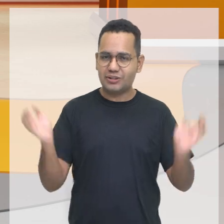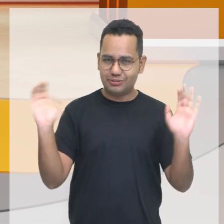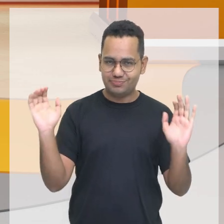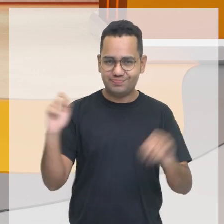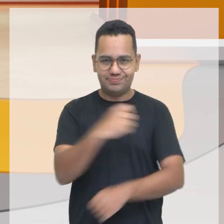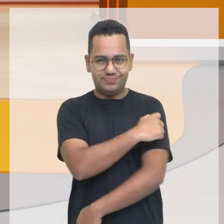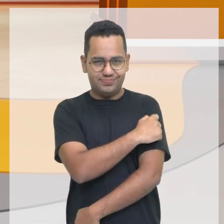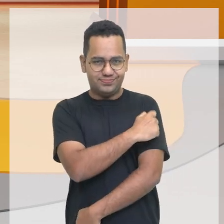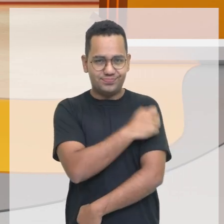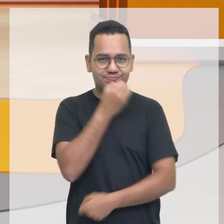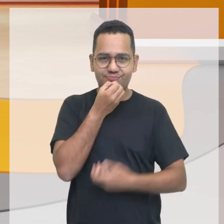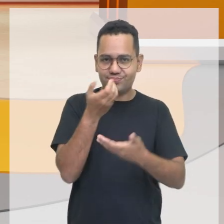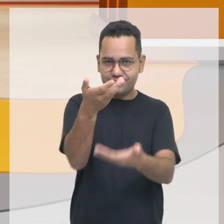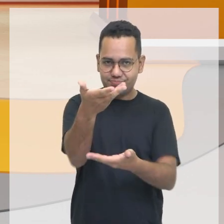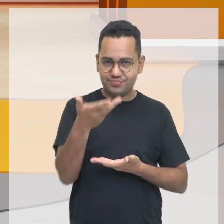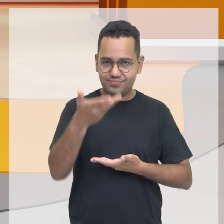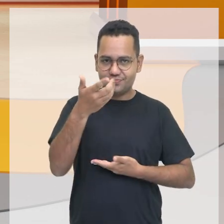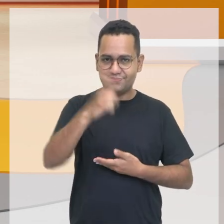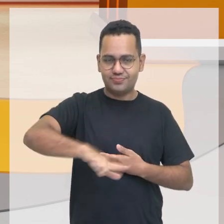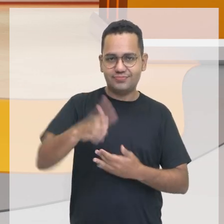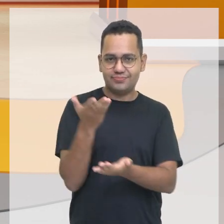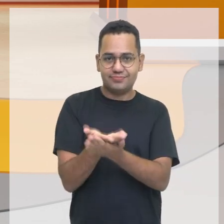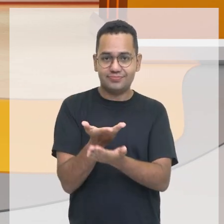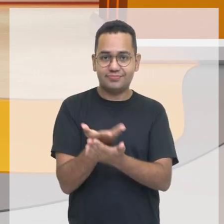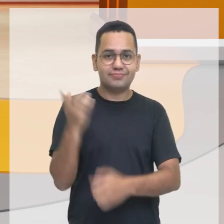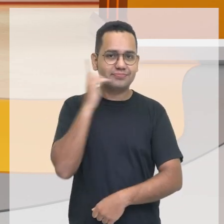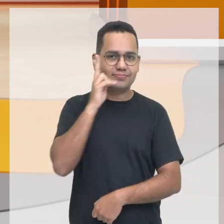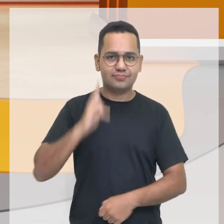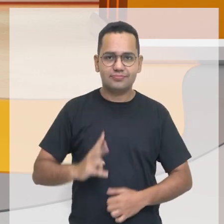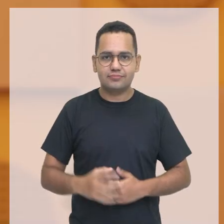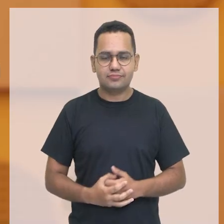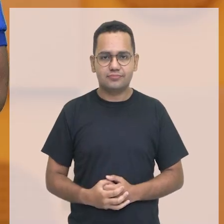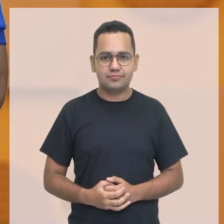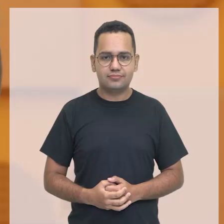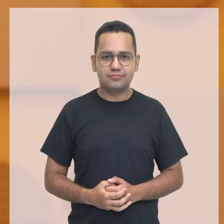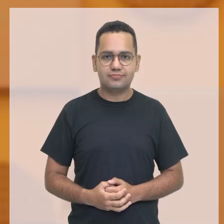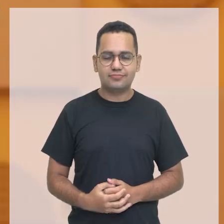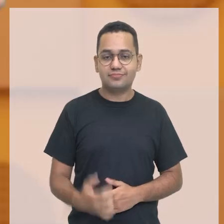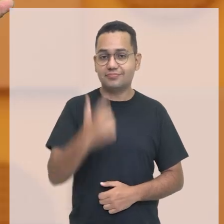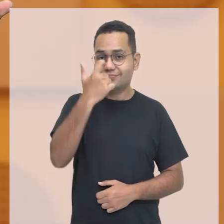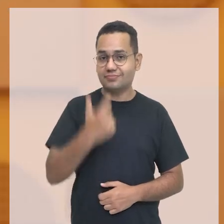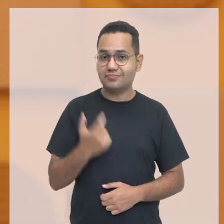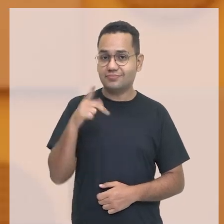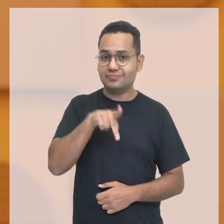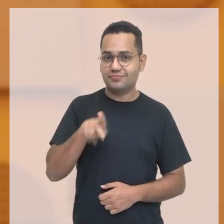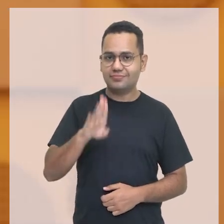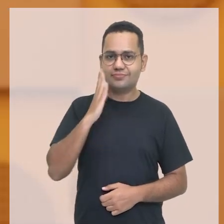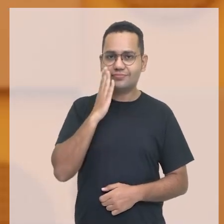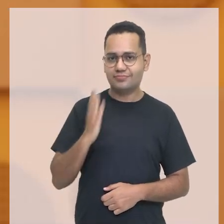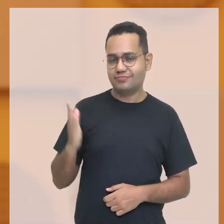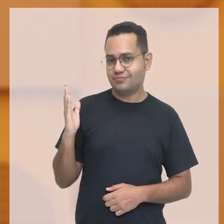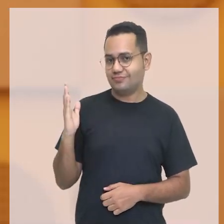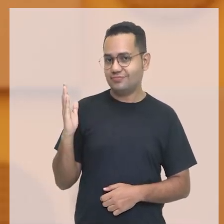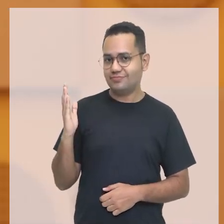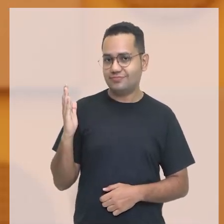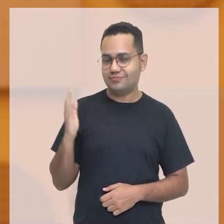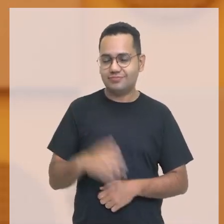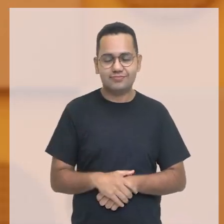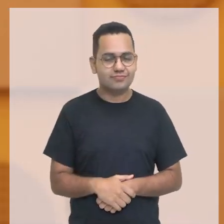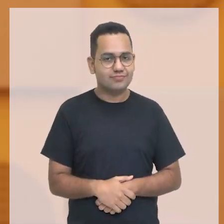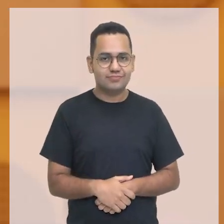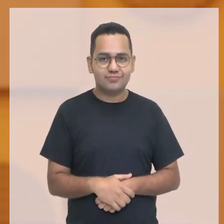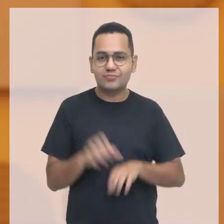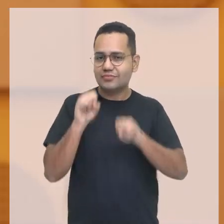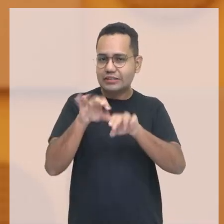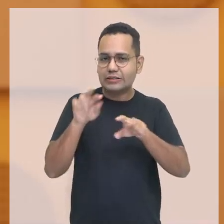Turminha boa do nono ano, sejam bem-vindos a mais uma aula de História. Eu sou o professor Ananias Carvalho e serei o seu